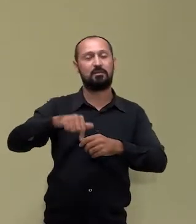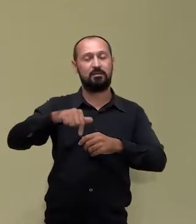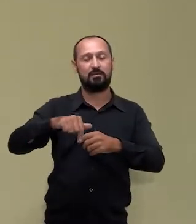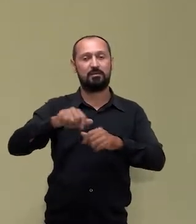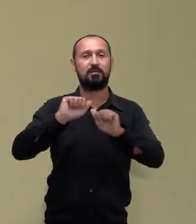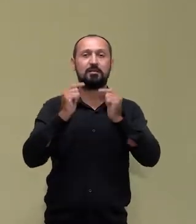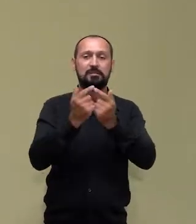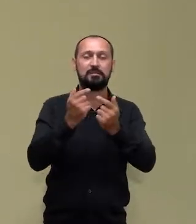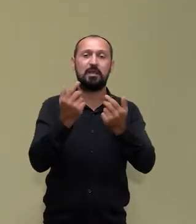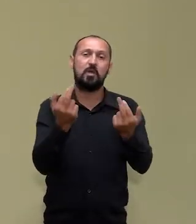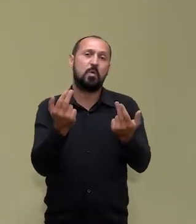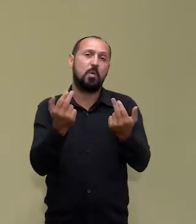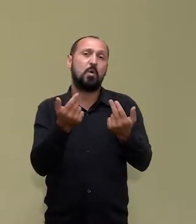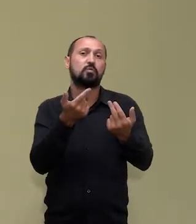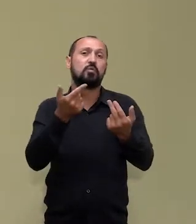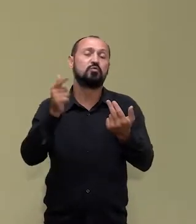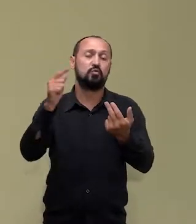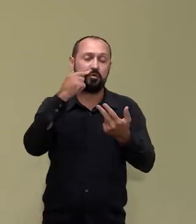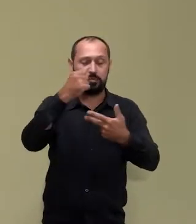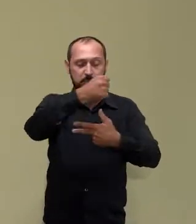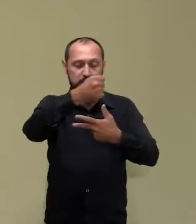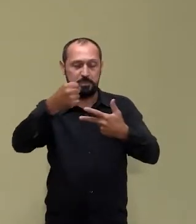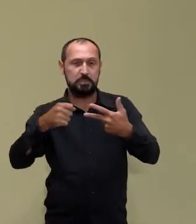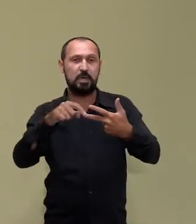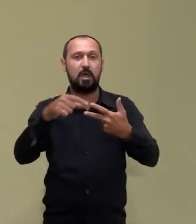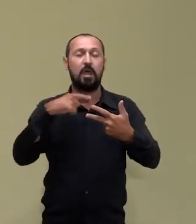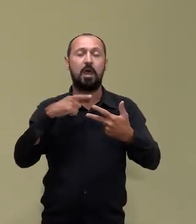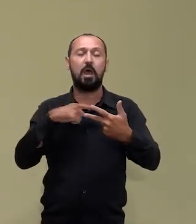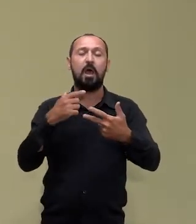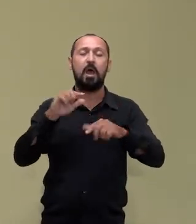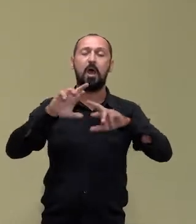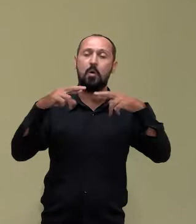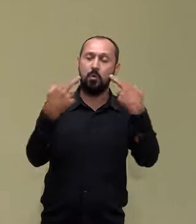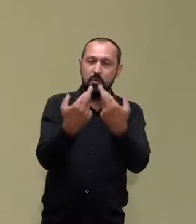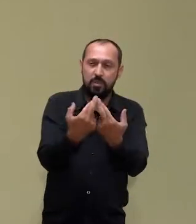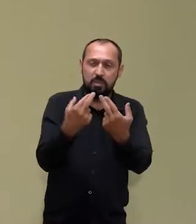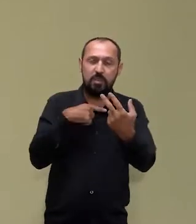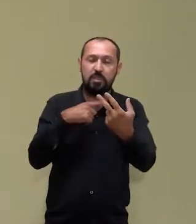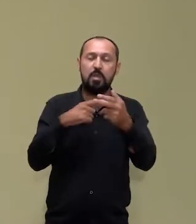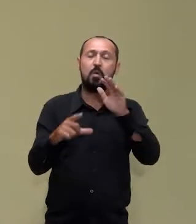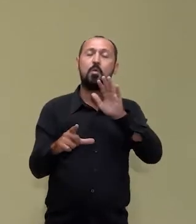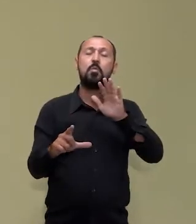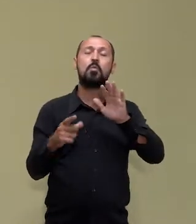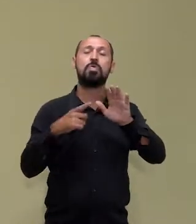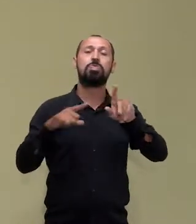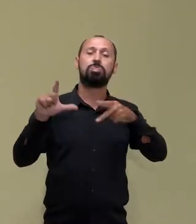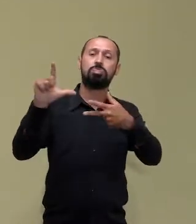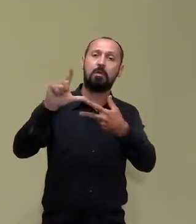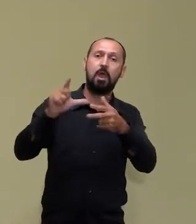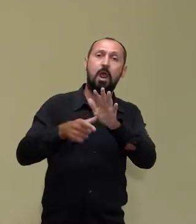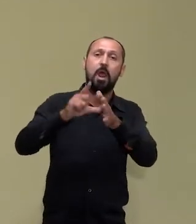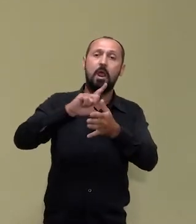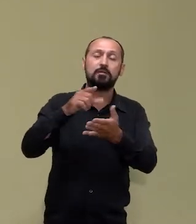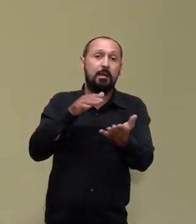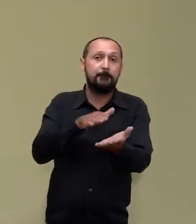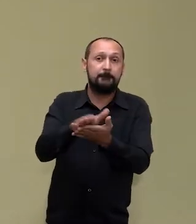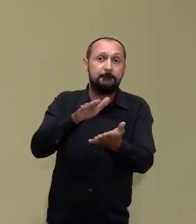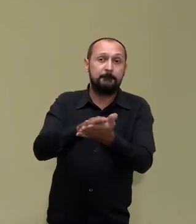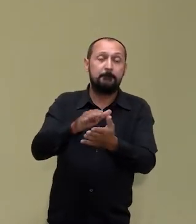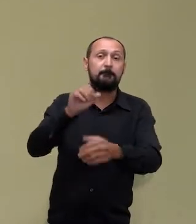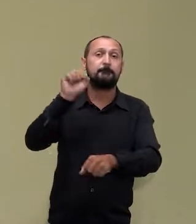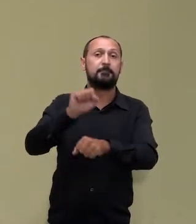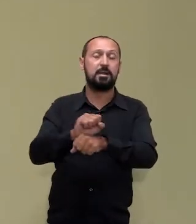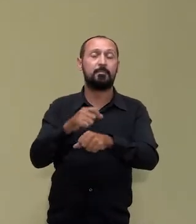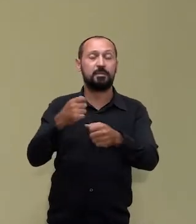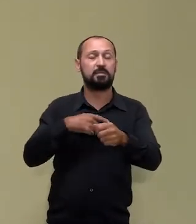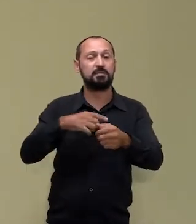Casa de Leis. Assim como nas outras esferas, a sessão legislativa não pode ser interrompida antes da aprovação da